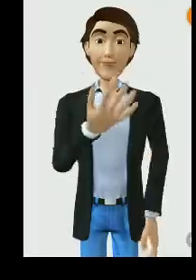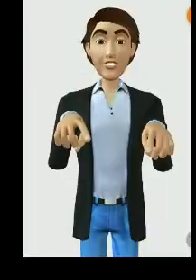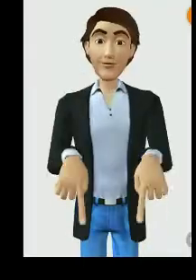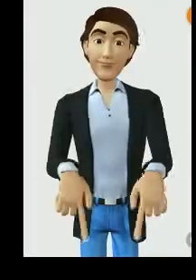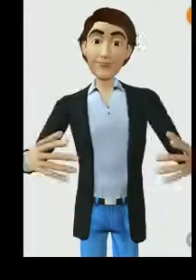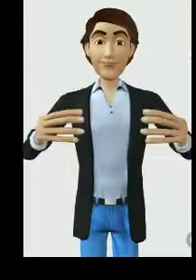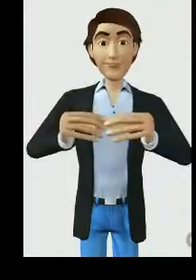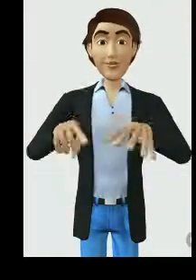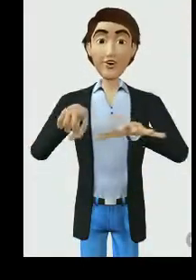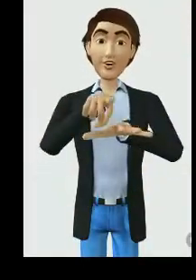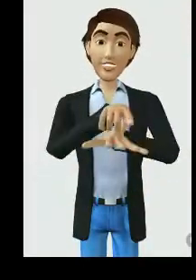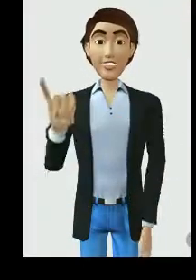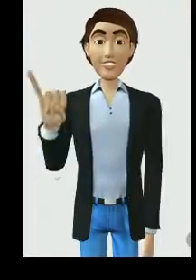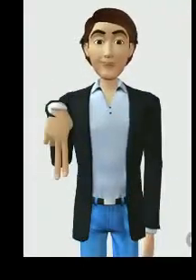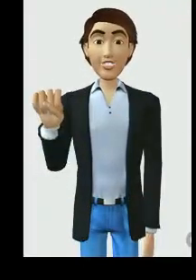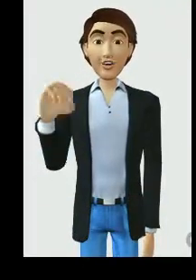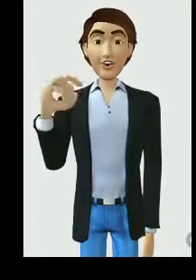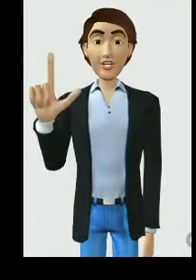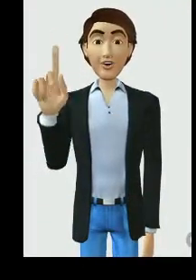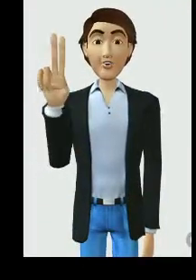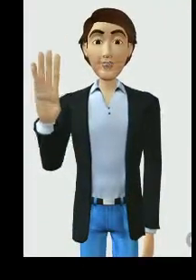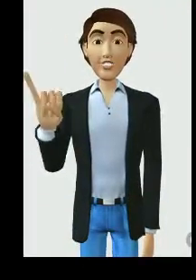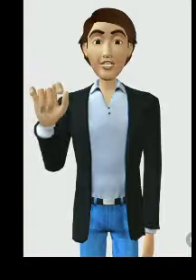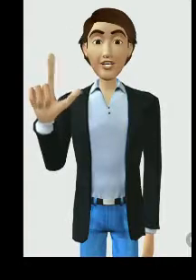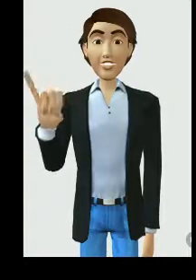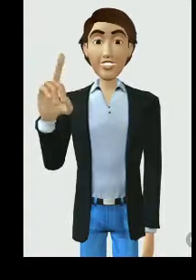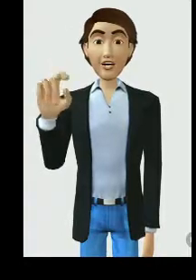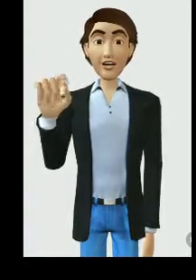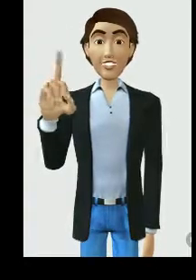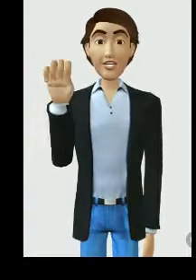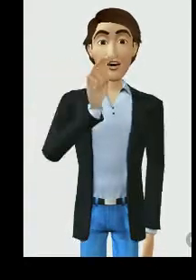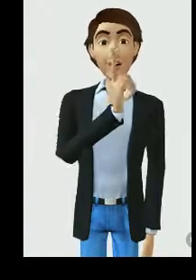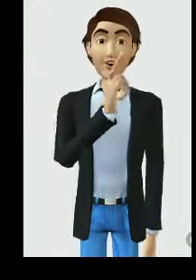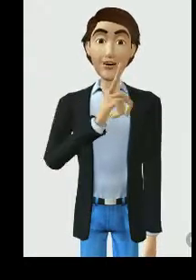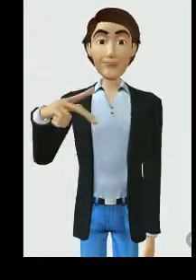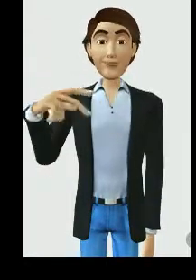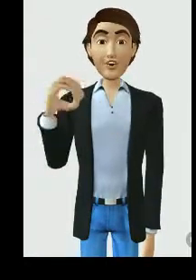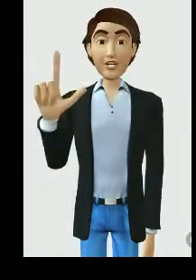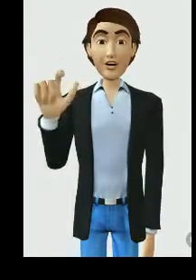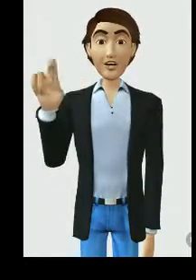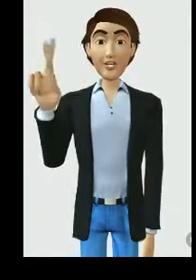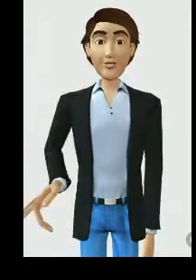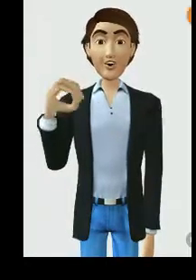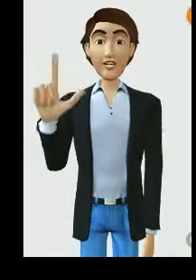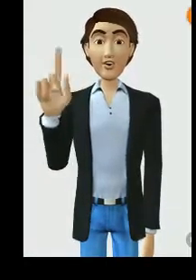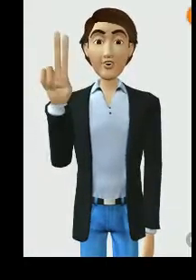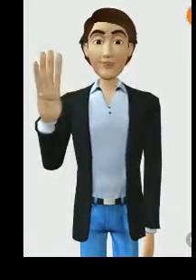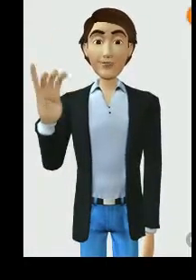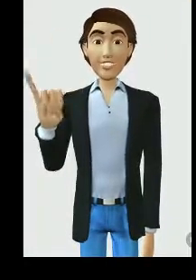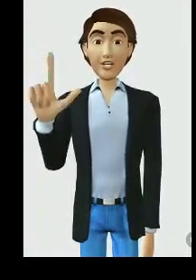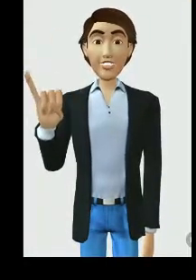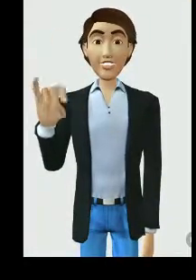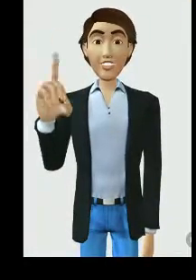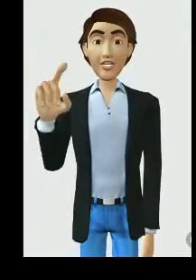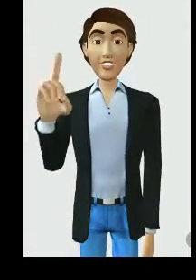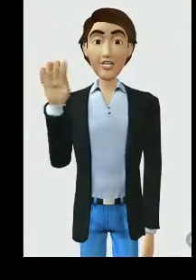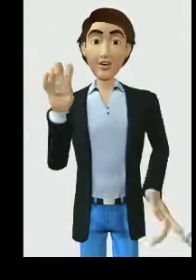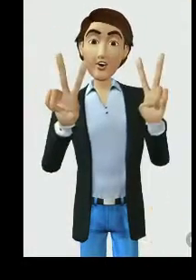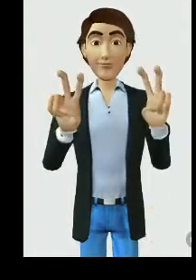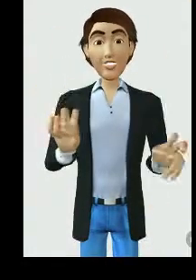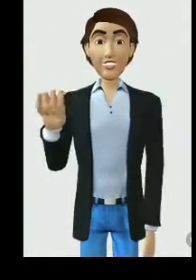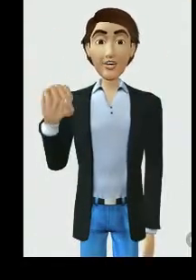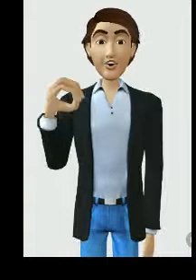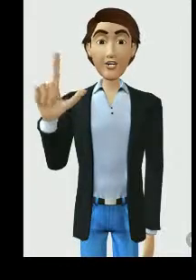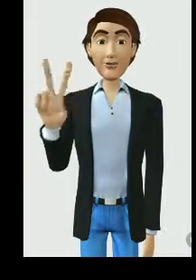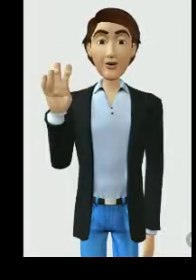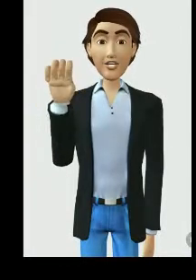As propriedades desses compostos incluem a insolubilidade em água, polar, a solubilidade em